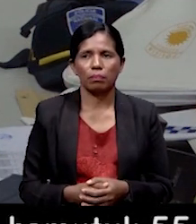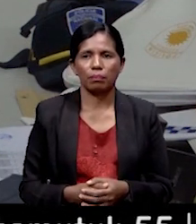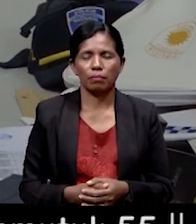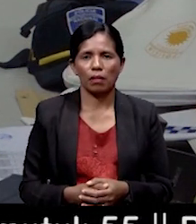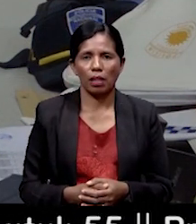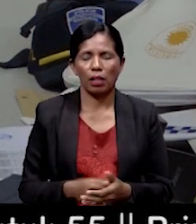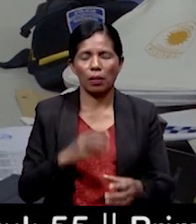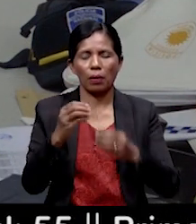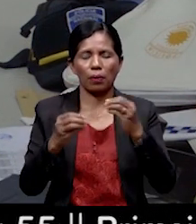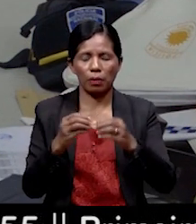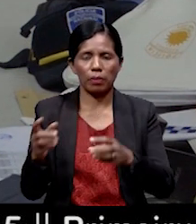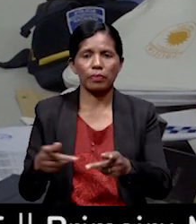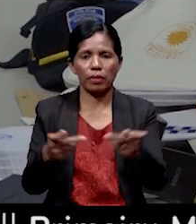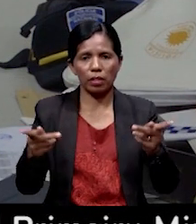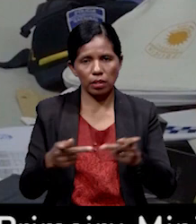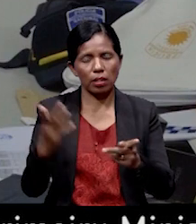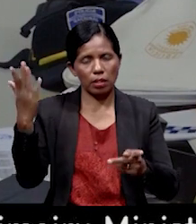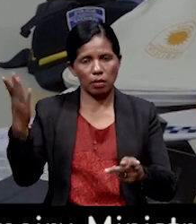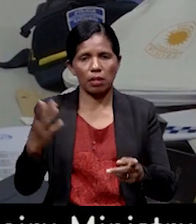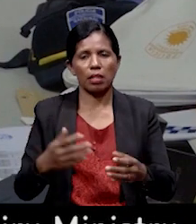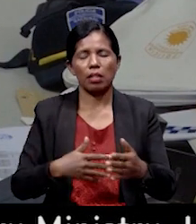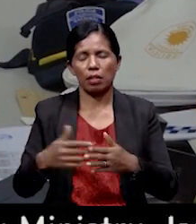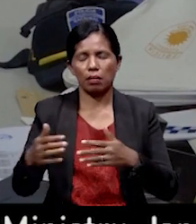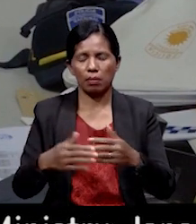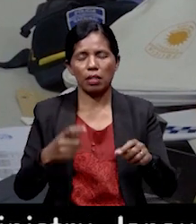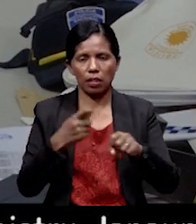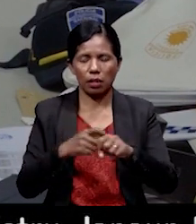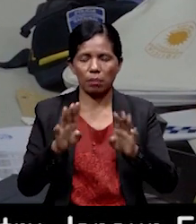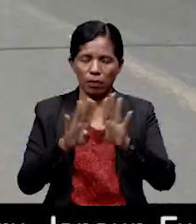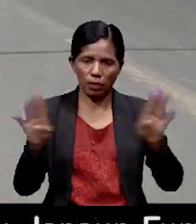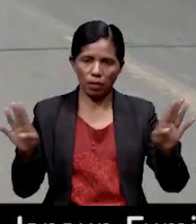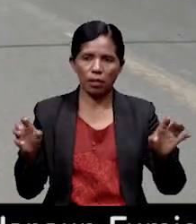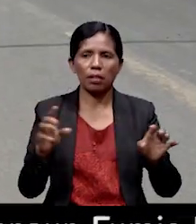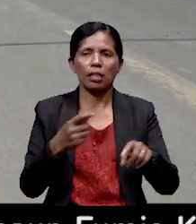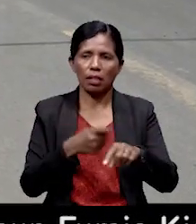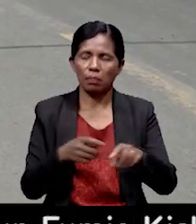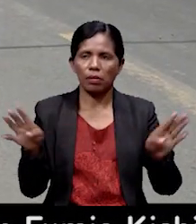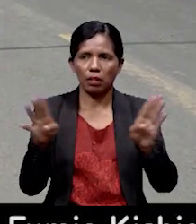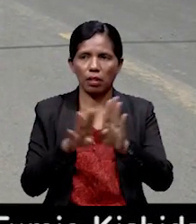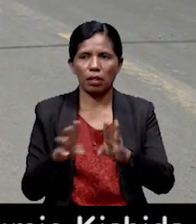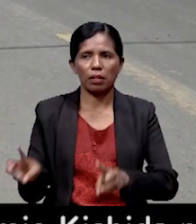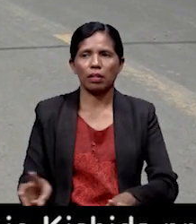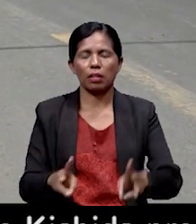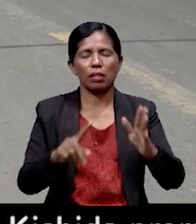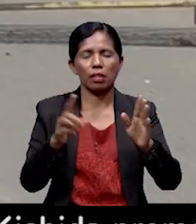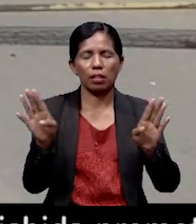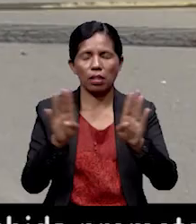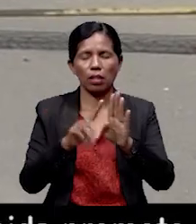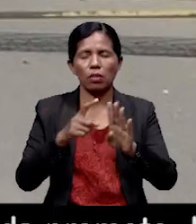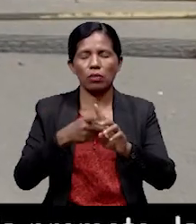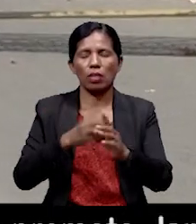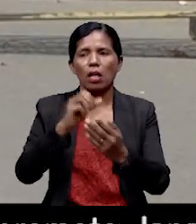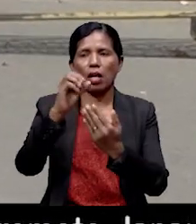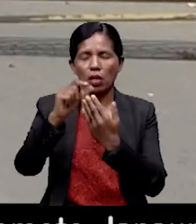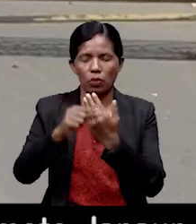movement sira are sira nebane ne dalam barak tempo rumah loke tempo rumah taka. Estrada ne taka hahu ya fulan Agustu to ya